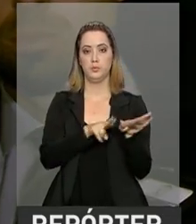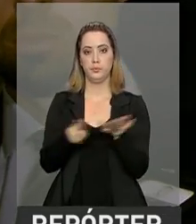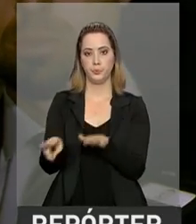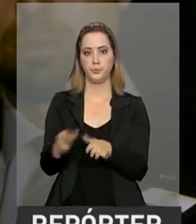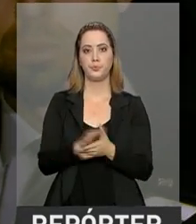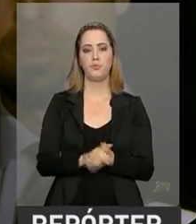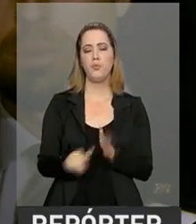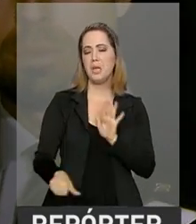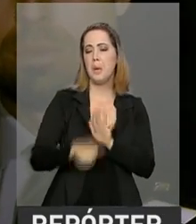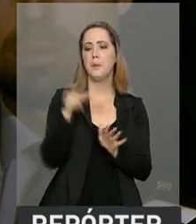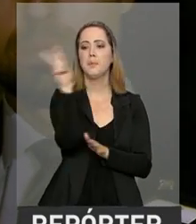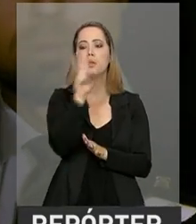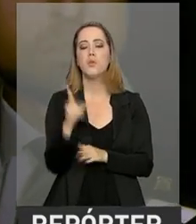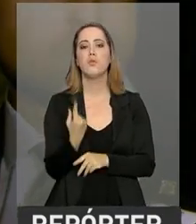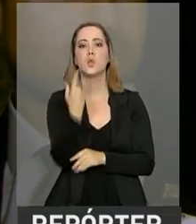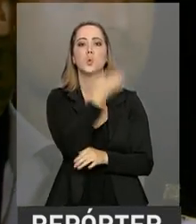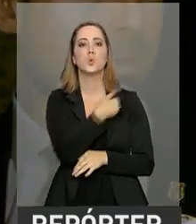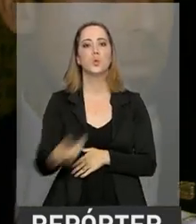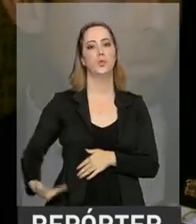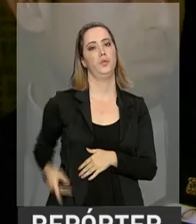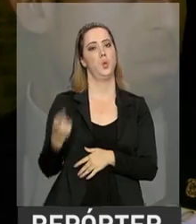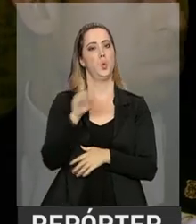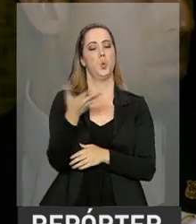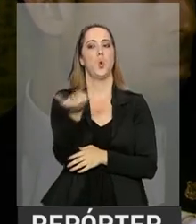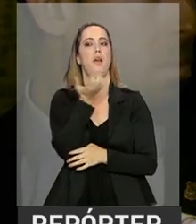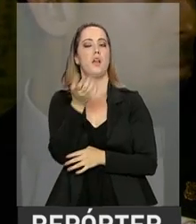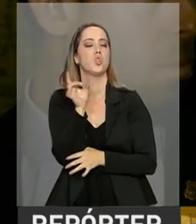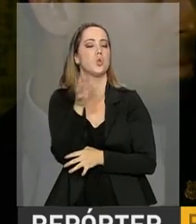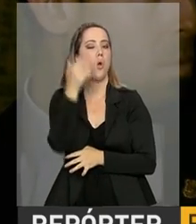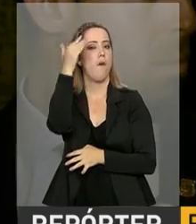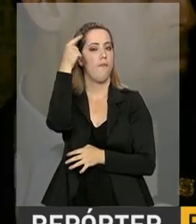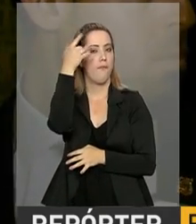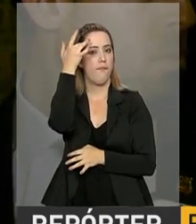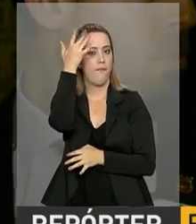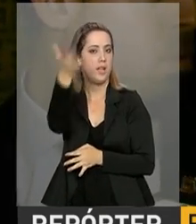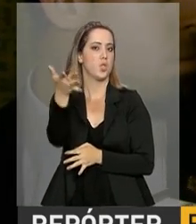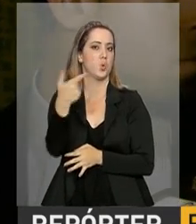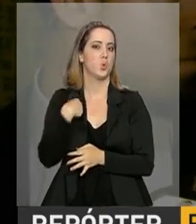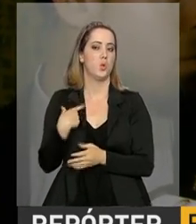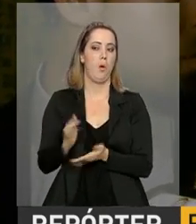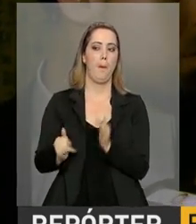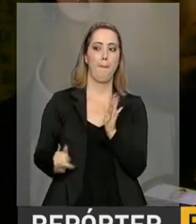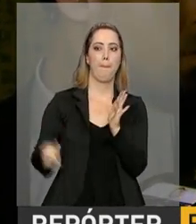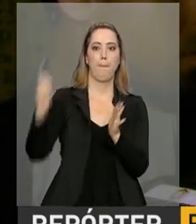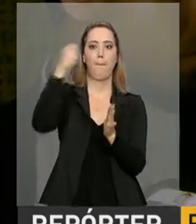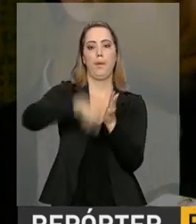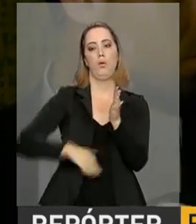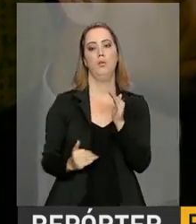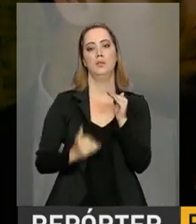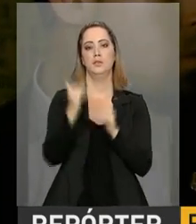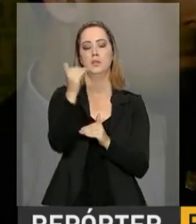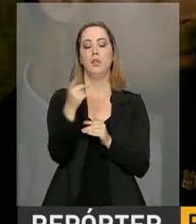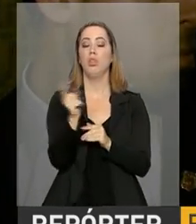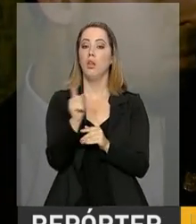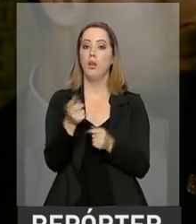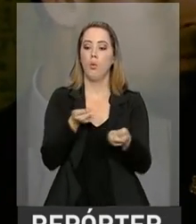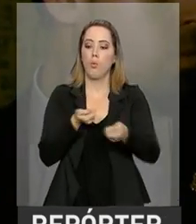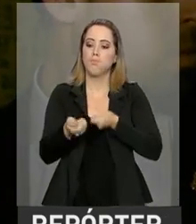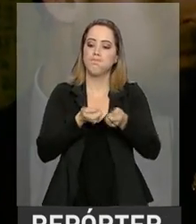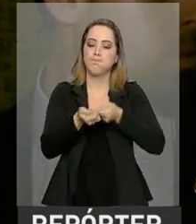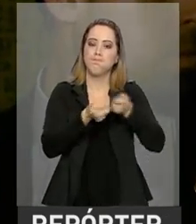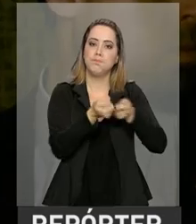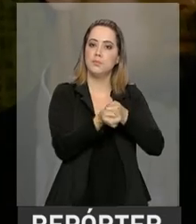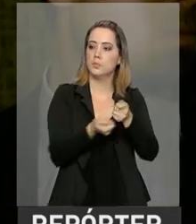primeira vez um governo não faz o fácil que é aumentar impostos reorganiza as contas o que a gente tem que entender que o